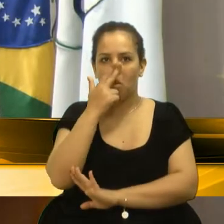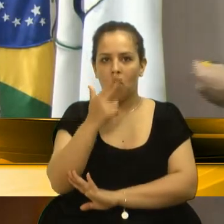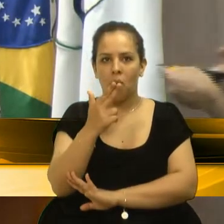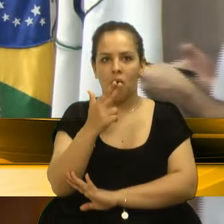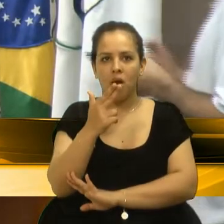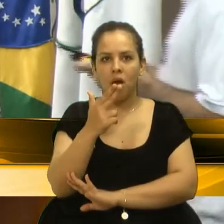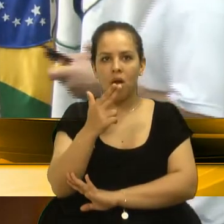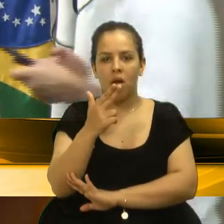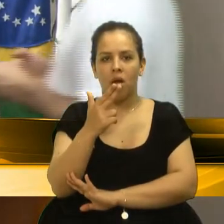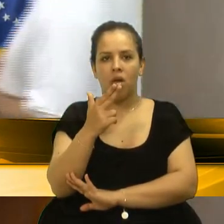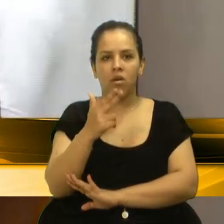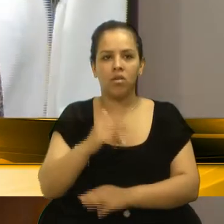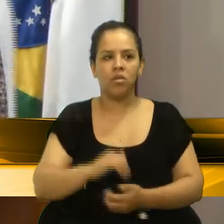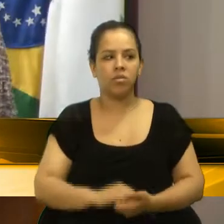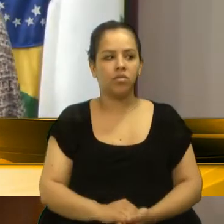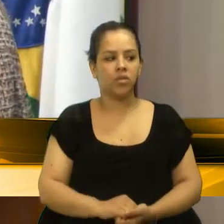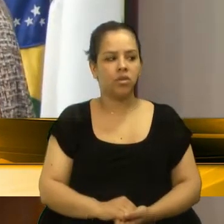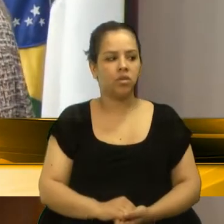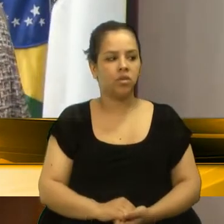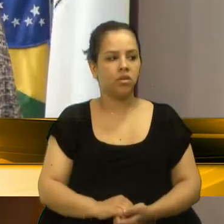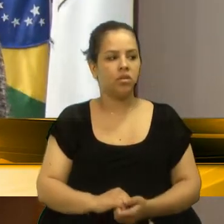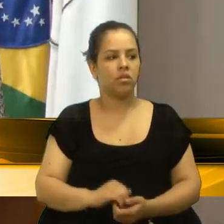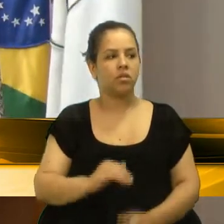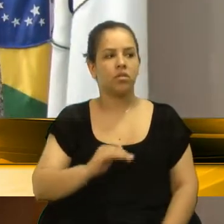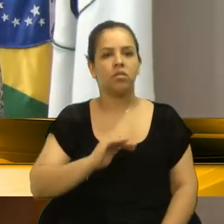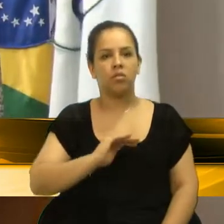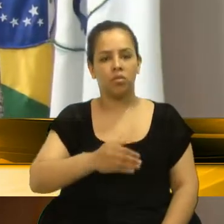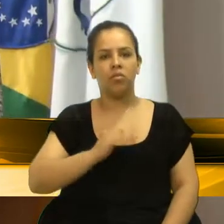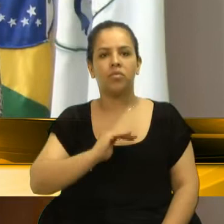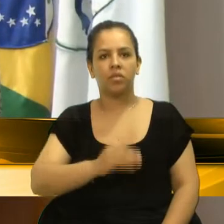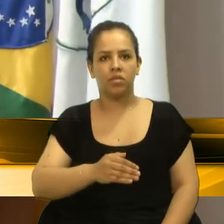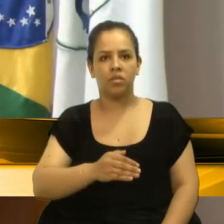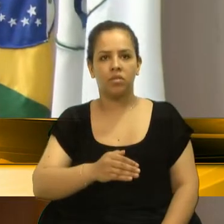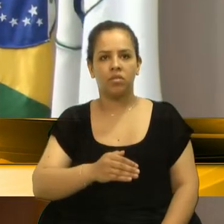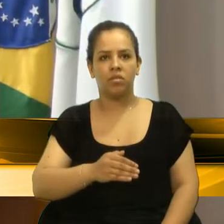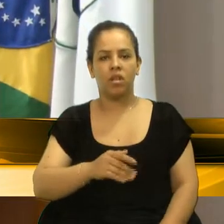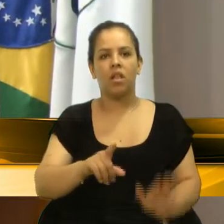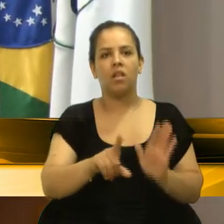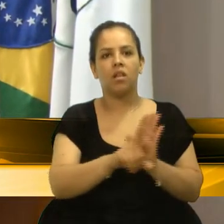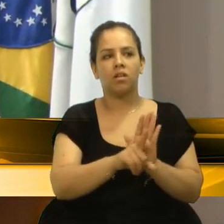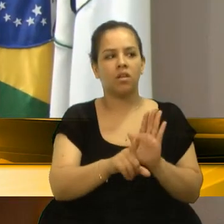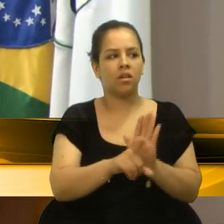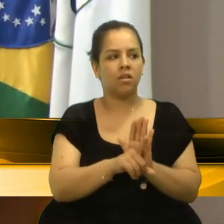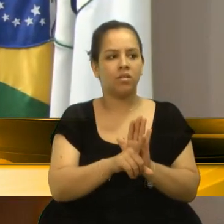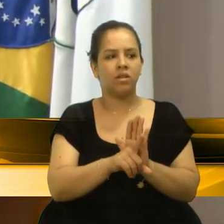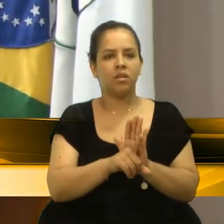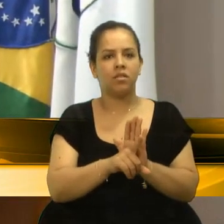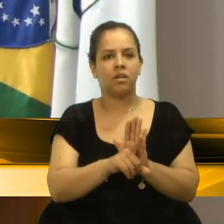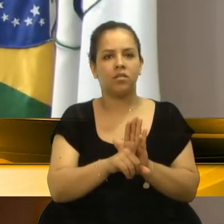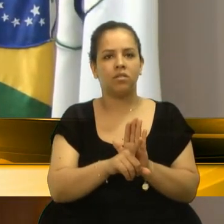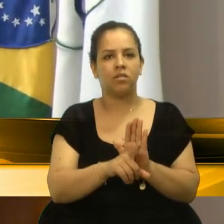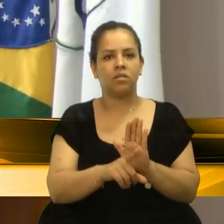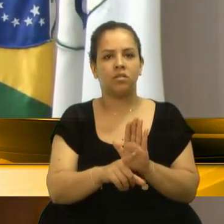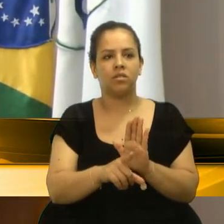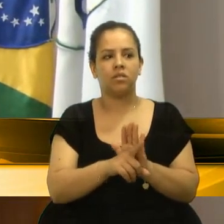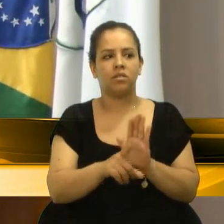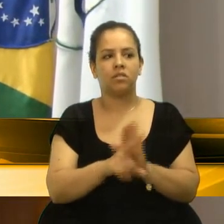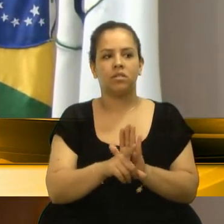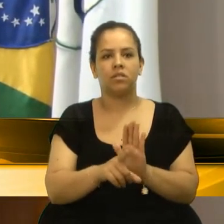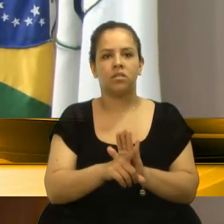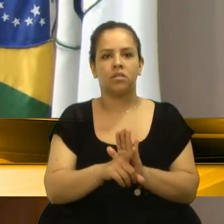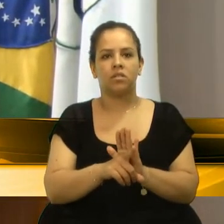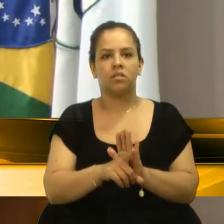pedofilia? Entendo que não. Lei Maria da Penha, por exemplo? Então, desta forma,